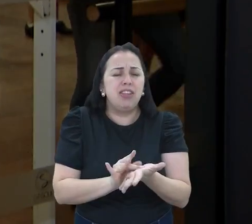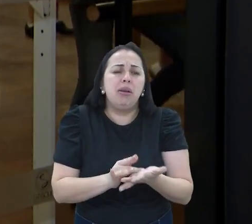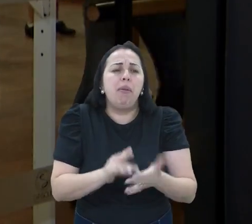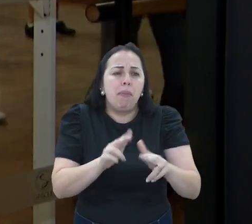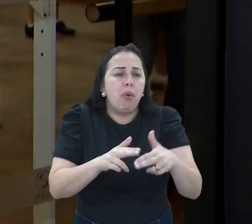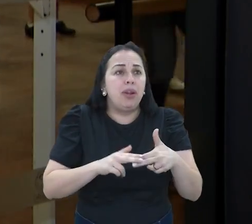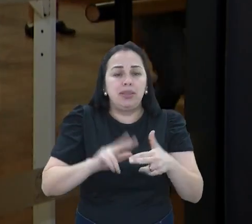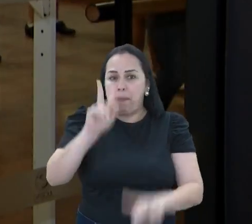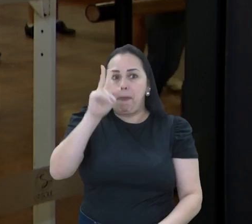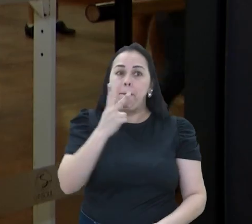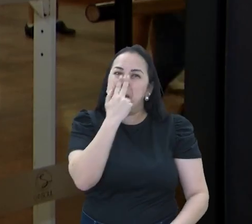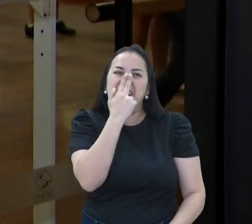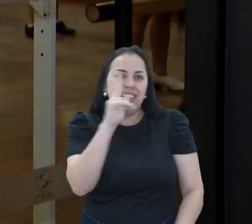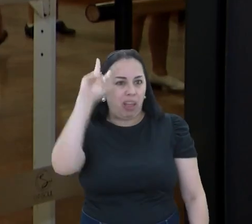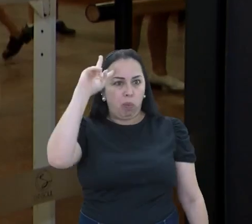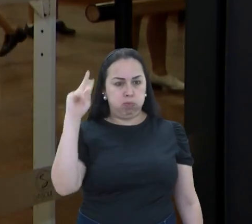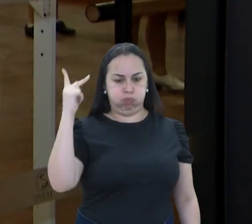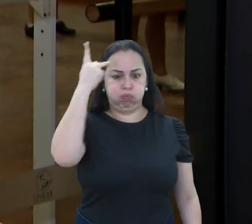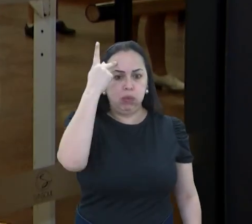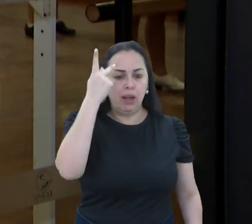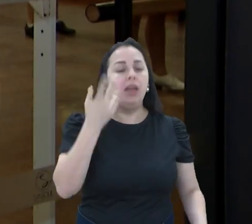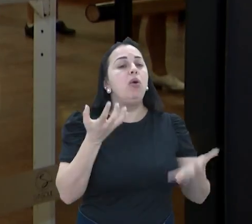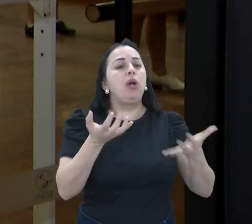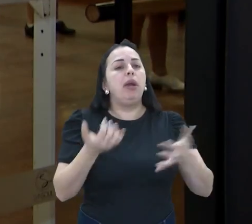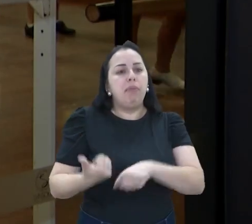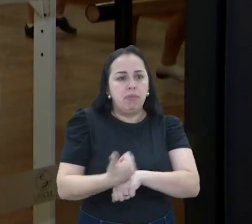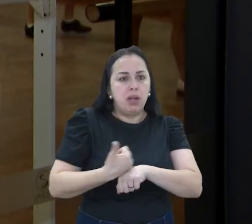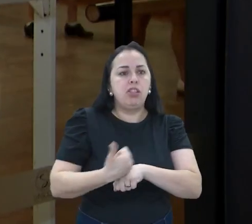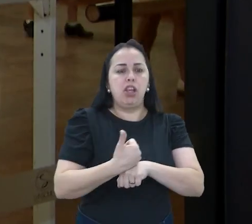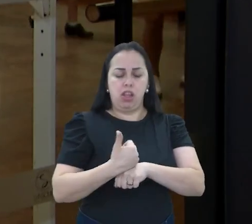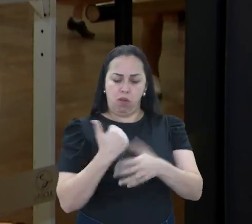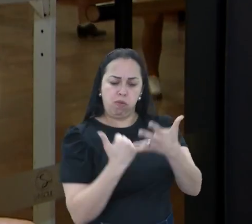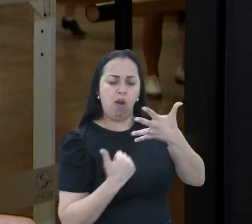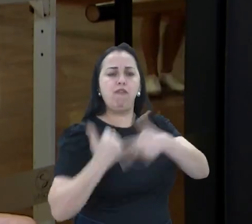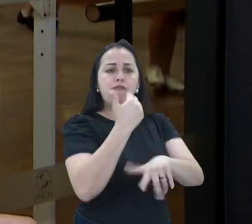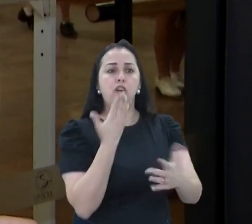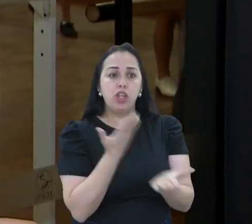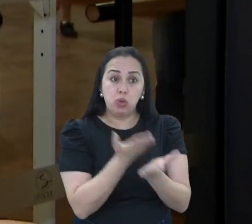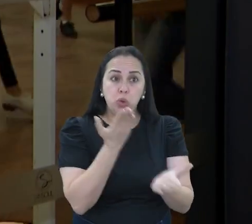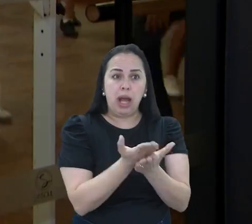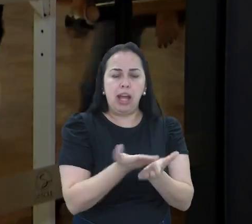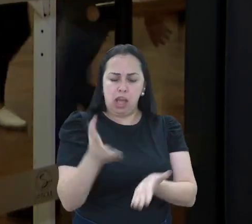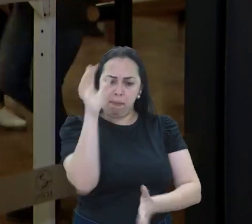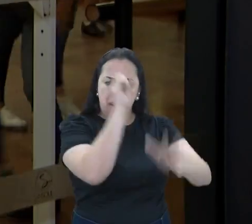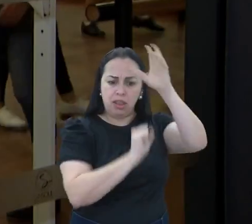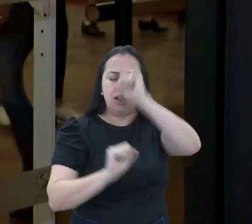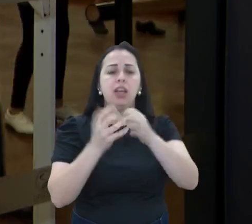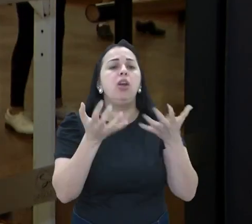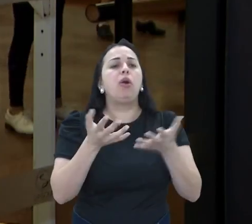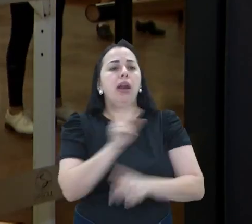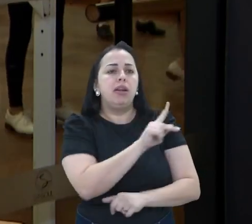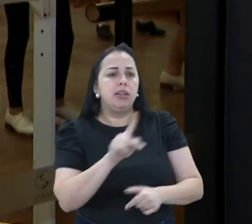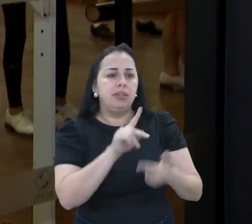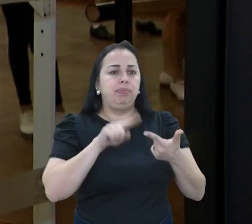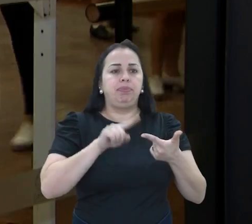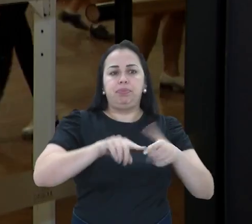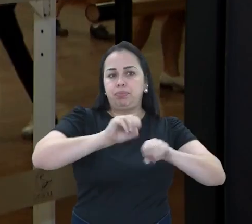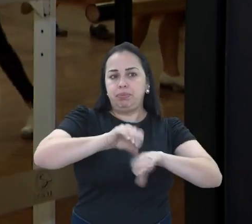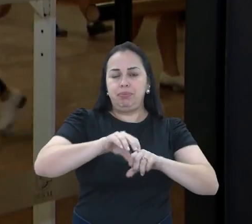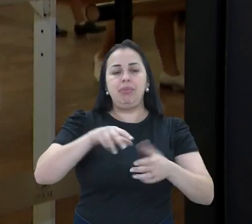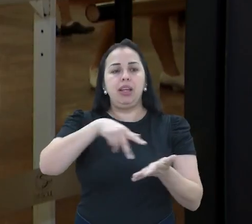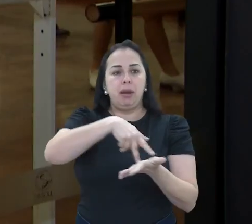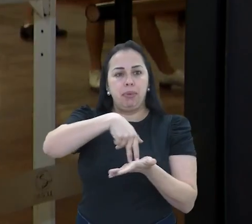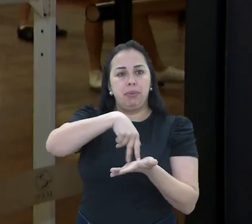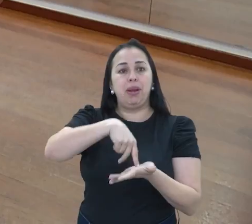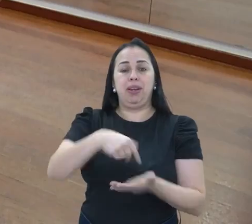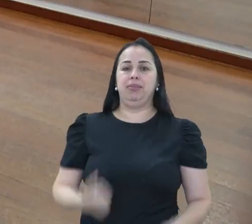momento que eu virei a chave e falei, não, eu vou me profissionalizar, vou correr atrás, vou estudar, porque eu quero ser professora, quero dar aula e quero